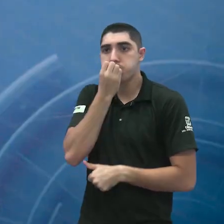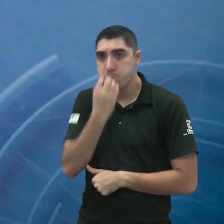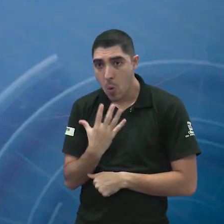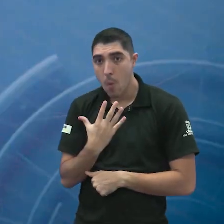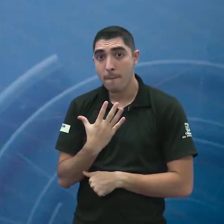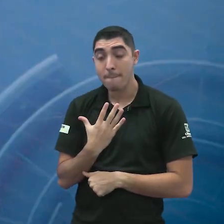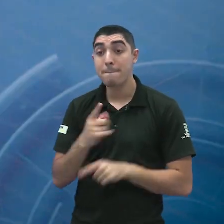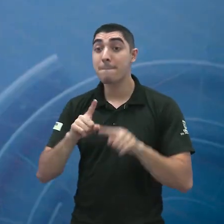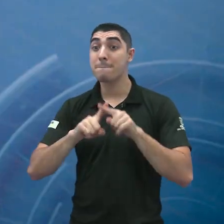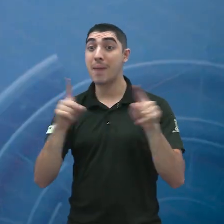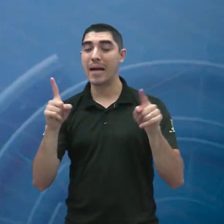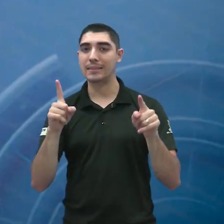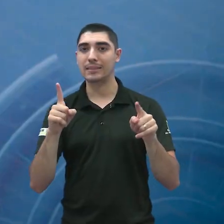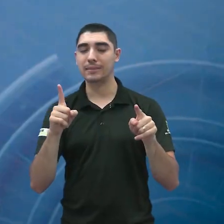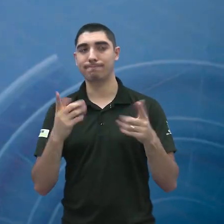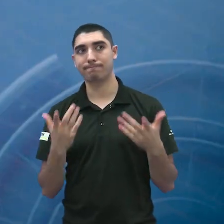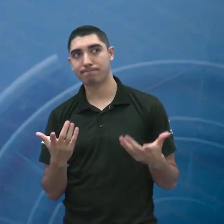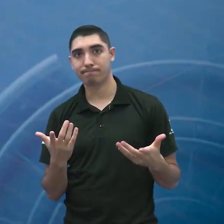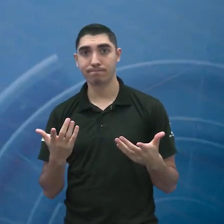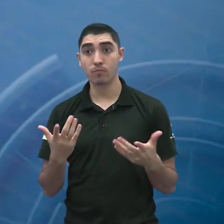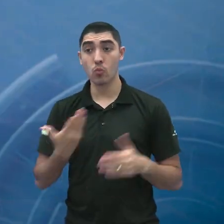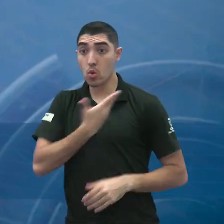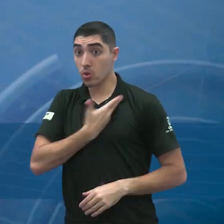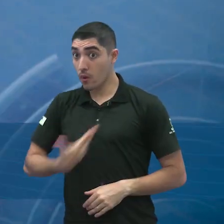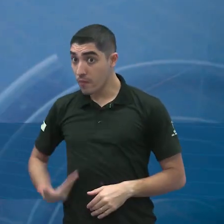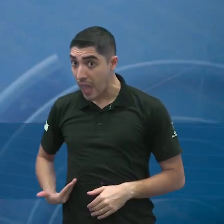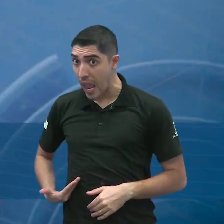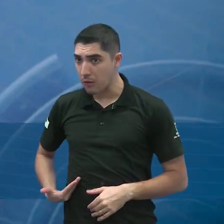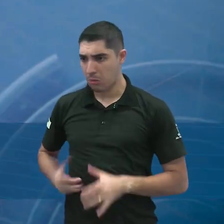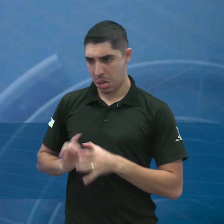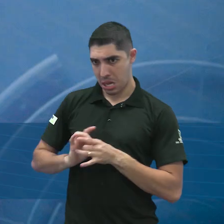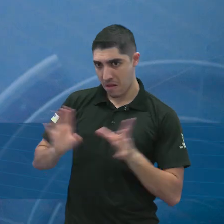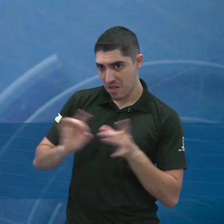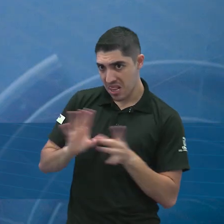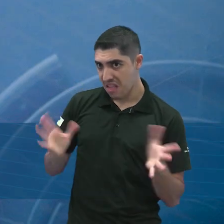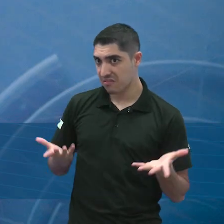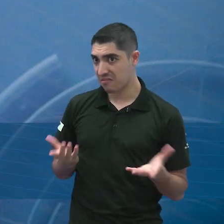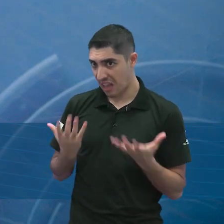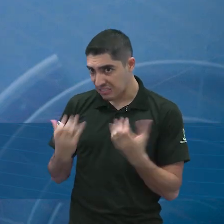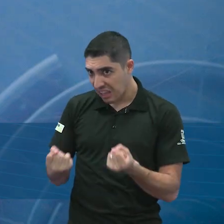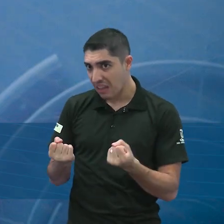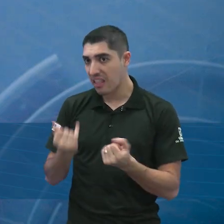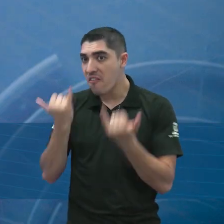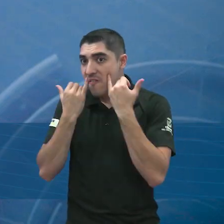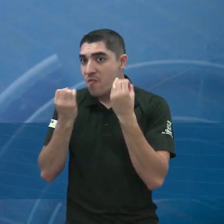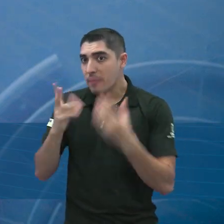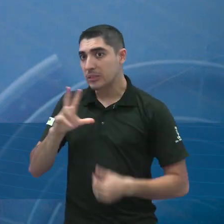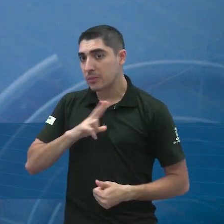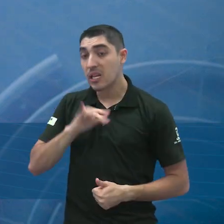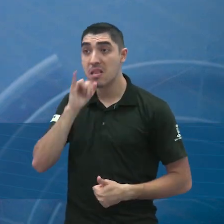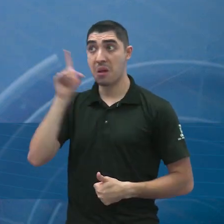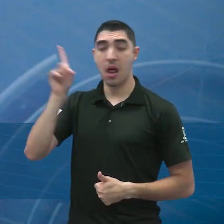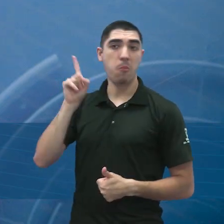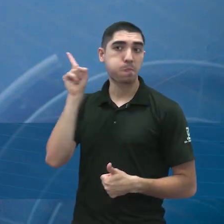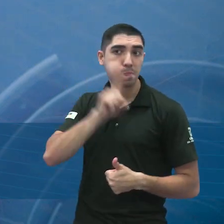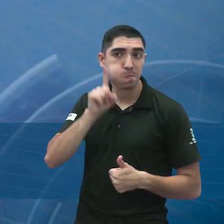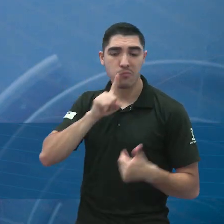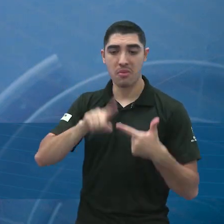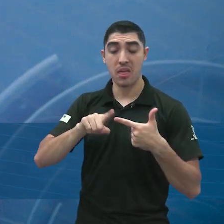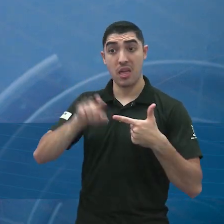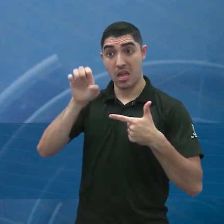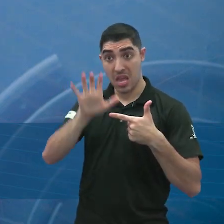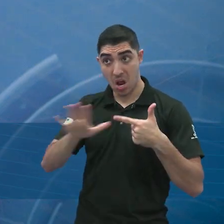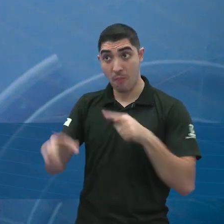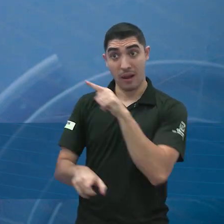isso versus o quanto as políticas e os governos vão liberar isso, né? Nos Estados Unidos, Europa, esses mercados que são um